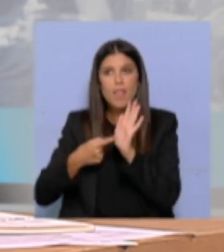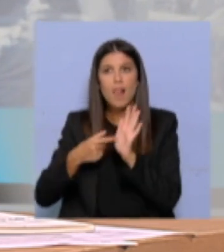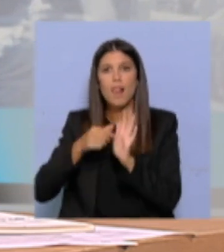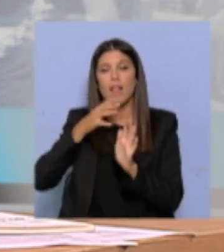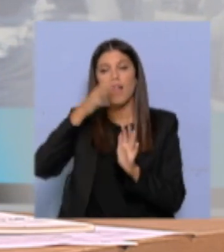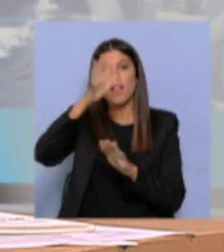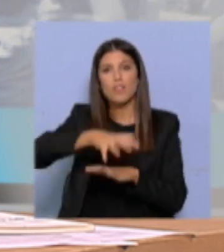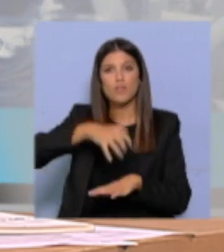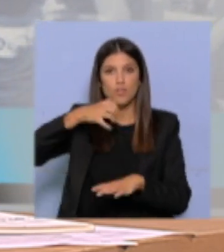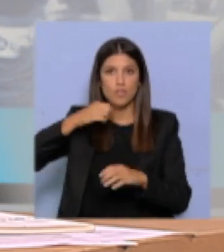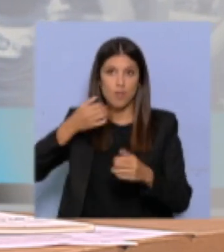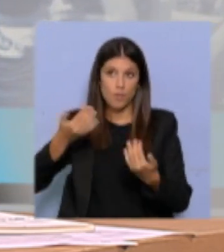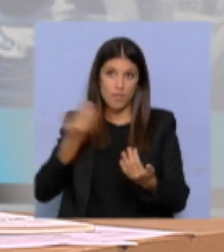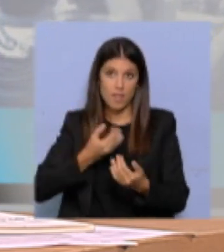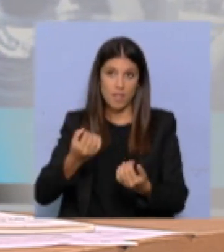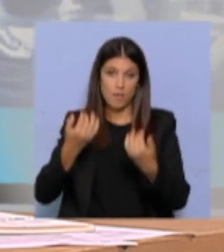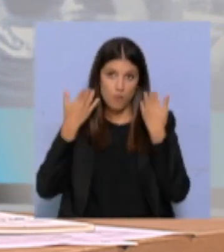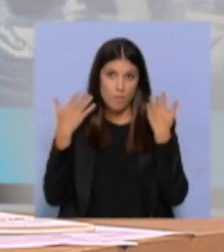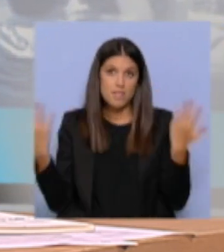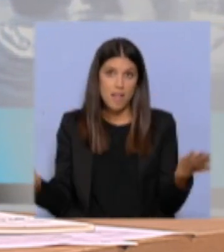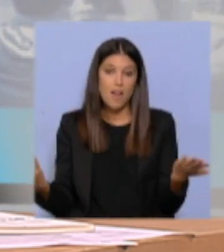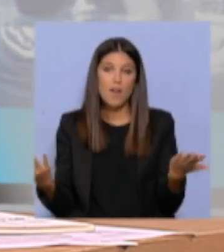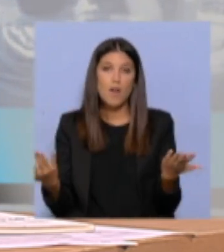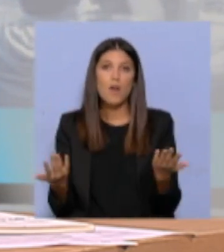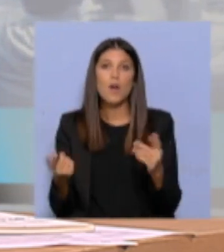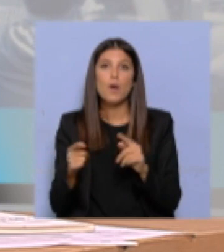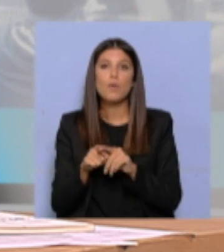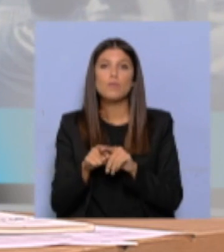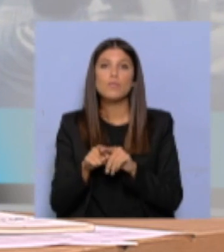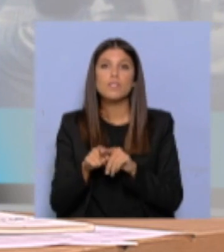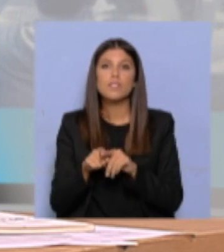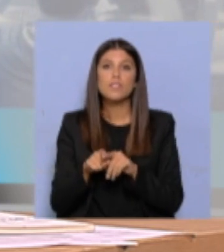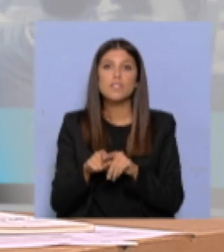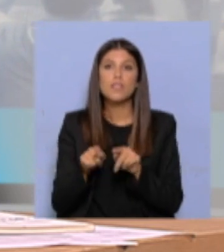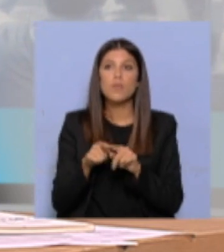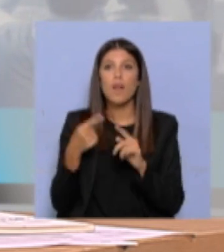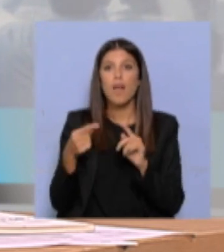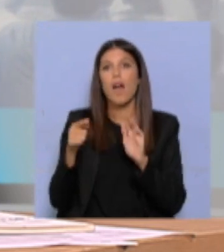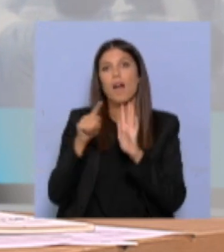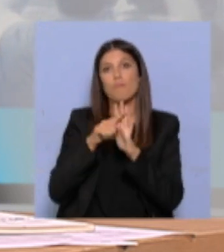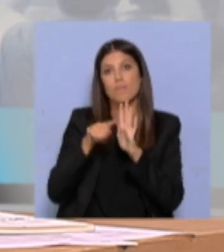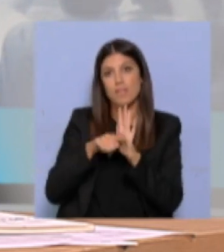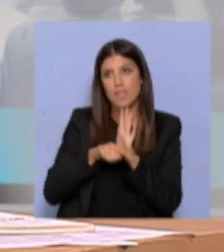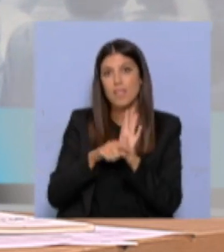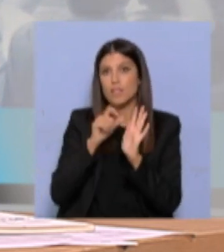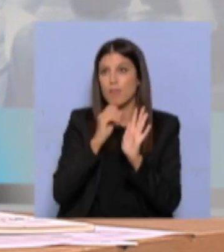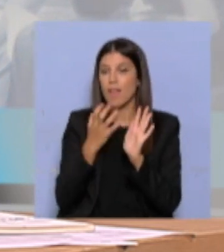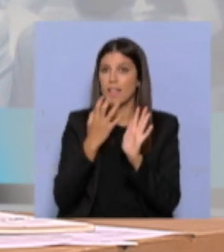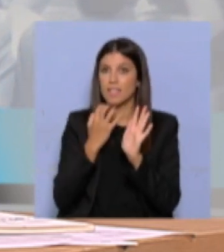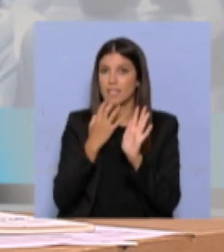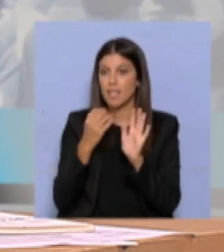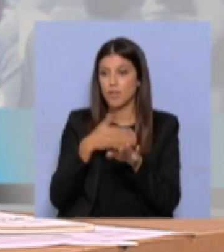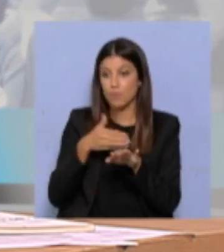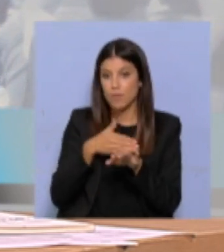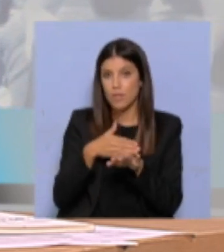direito à informação, o direito a ser informado, e sem medidas que possam acautelar neste período,